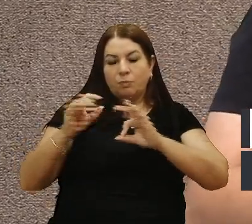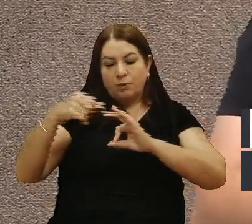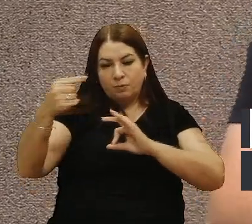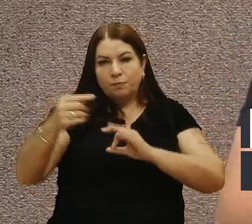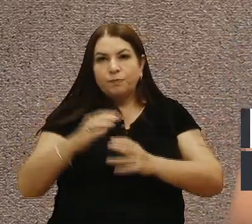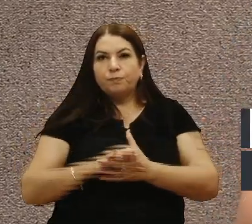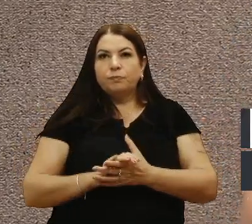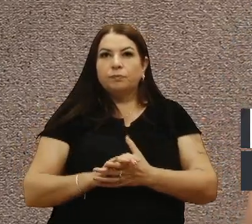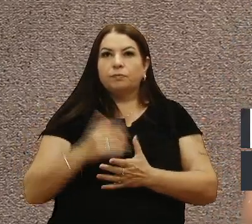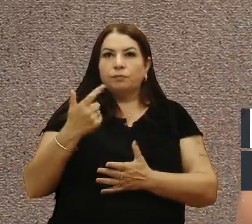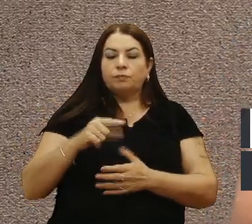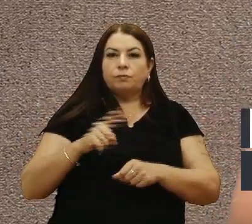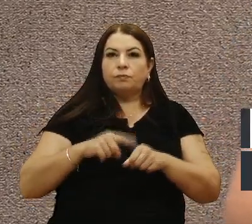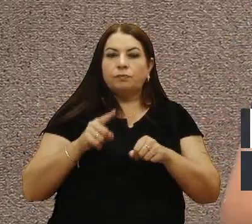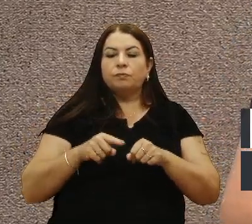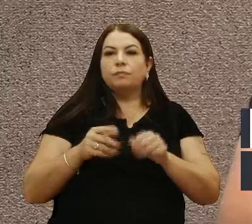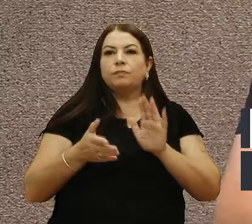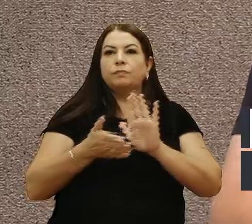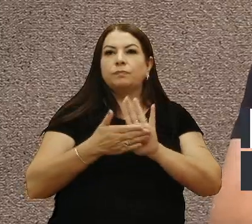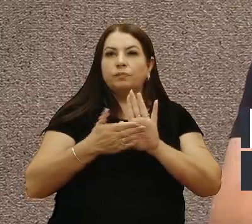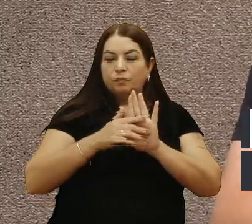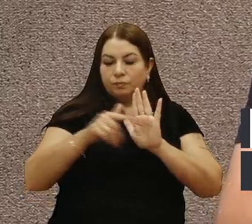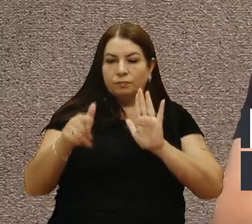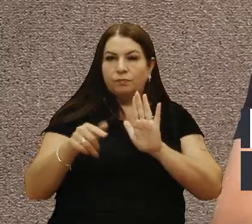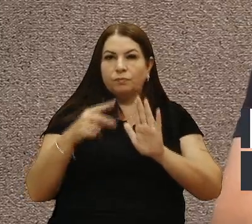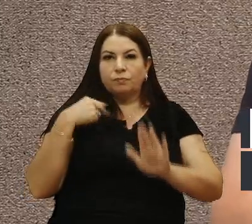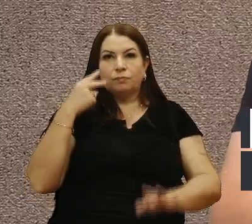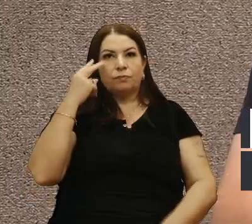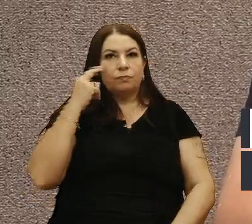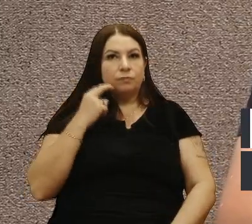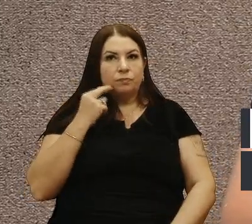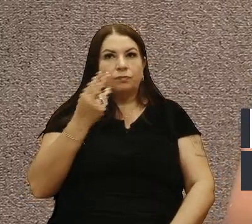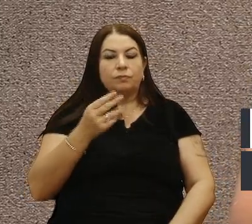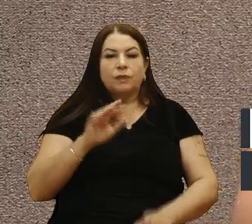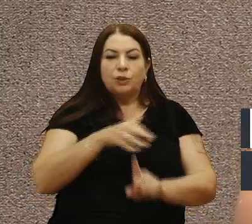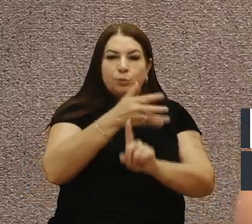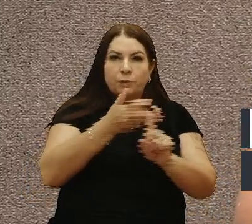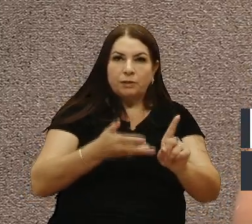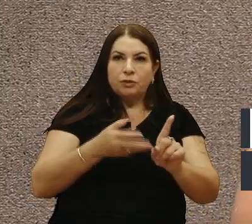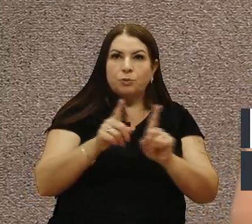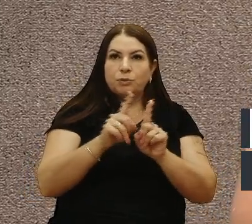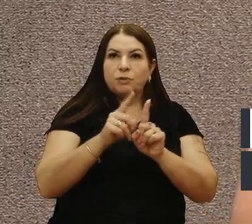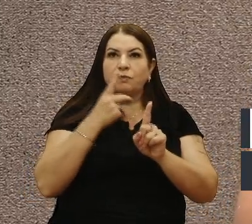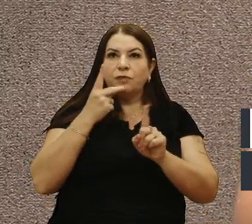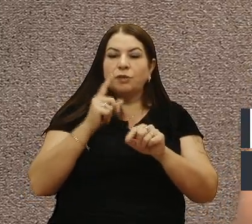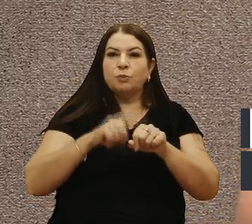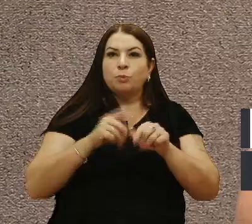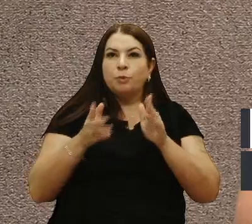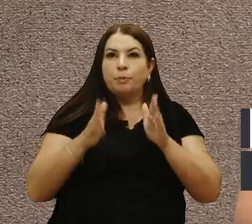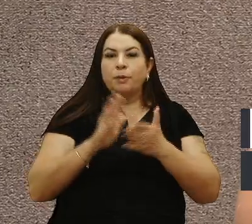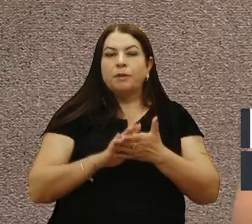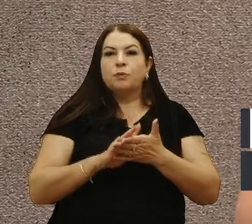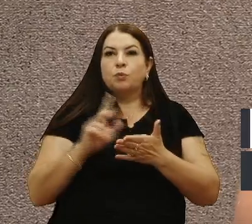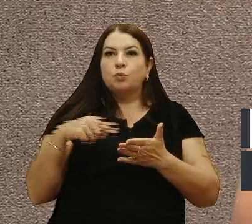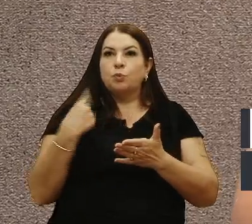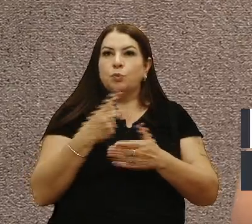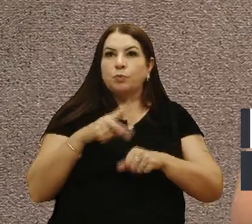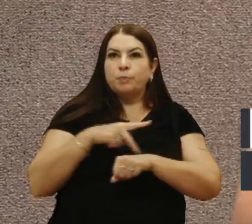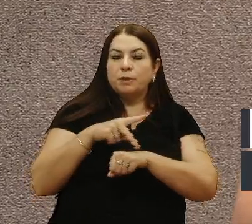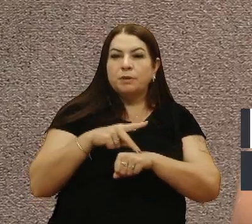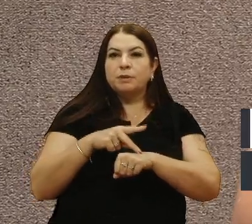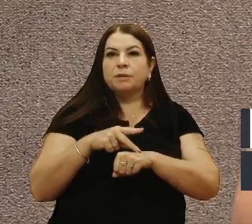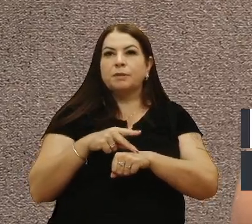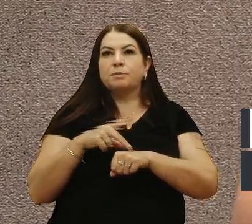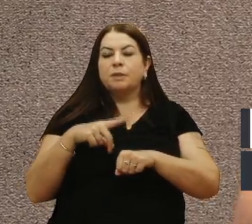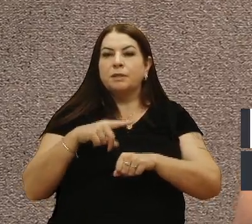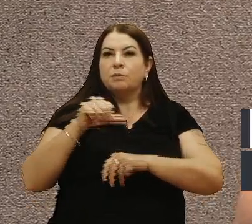outra. Acho que vem num momento muito propício isso, vereador Daniel Santos, essa homenagem, porque nós estamos falando de um momento onde nosso país passa